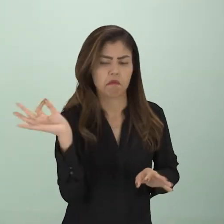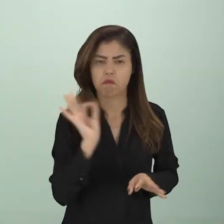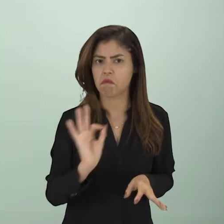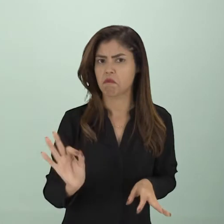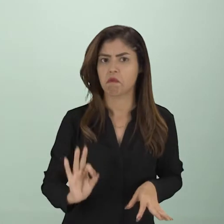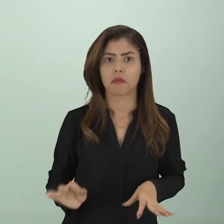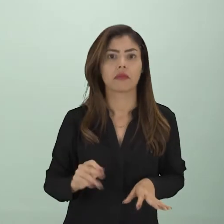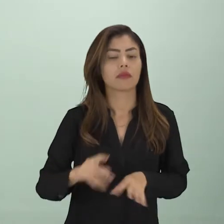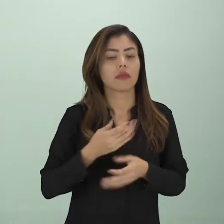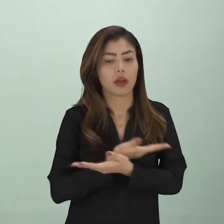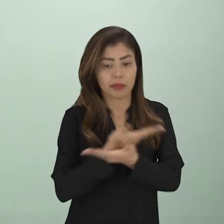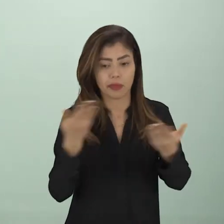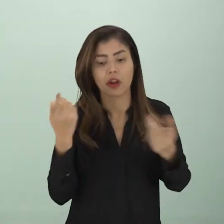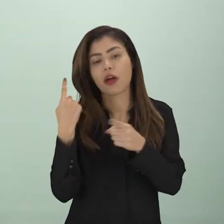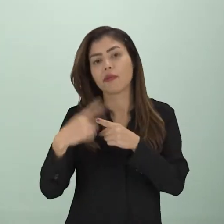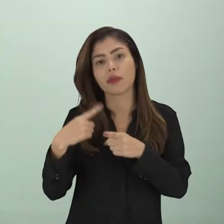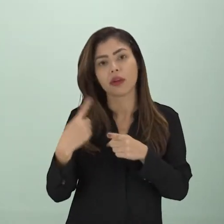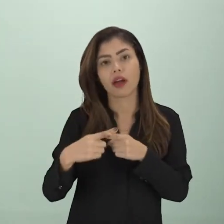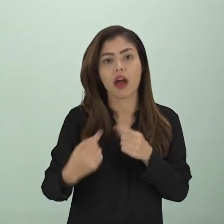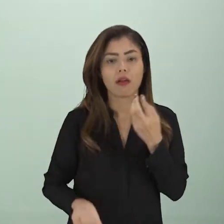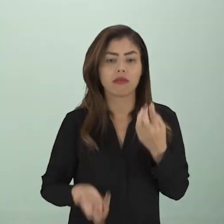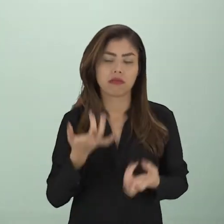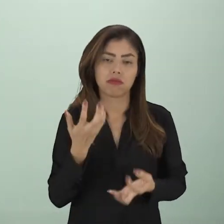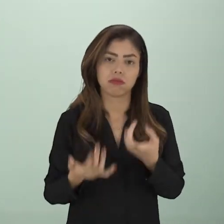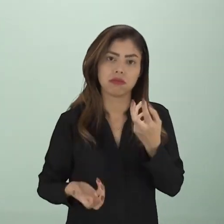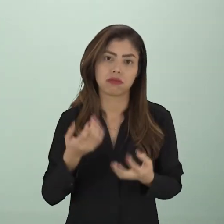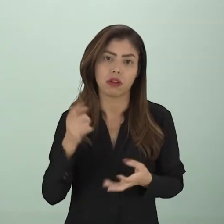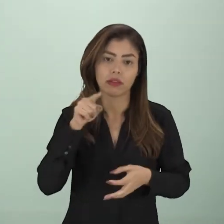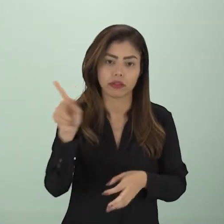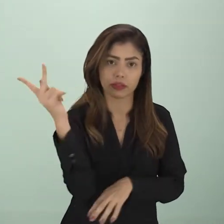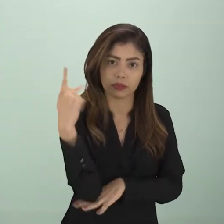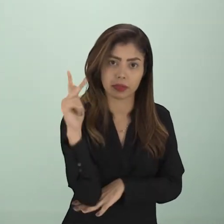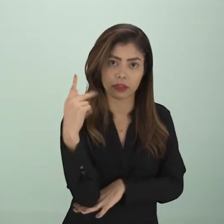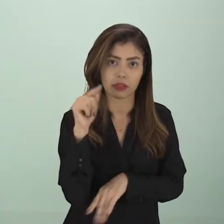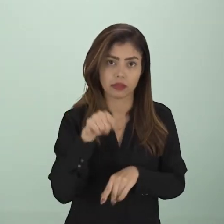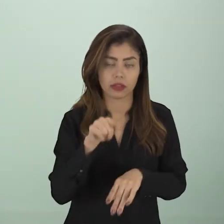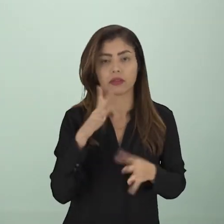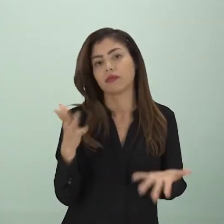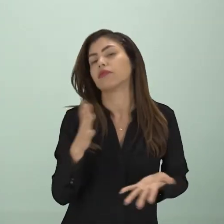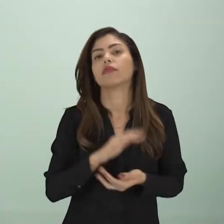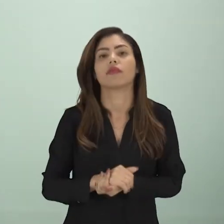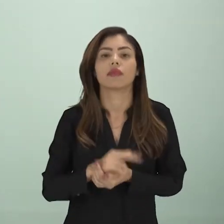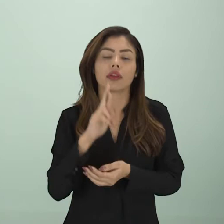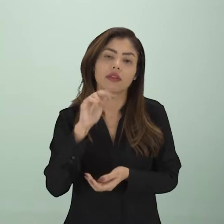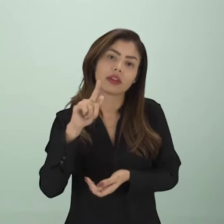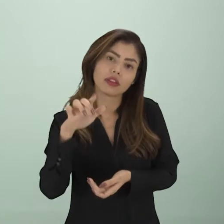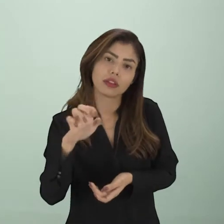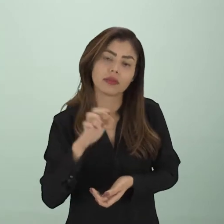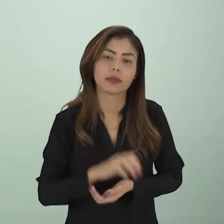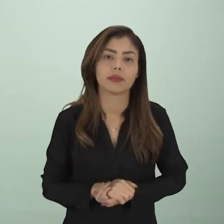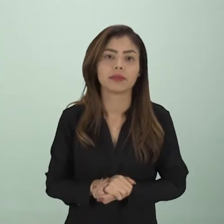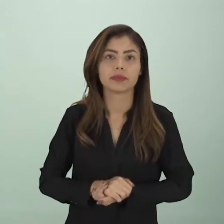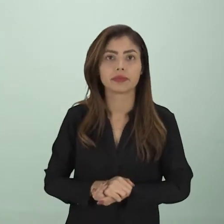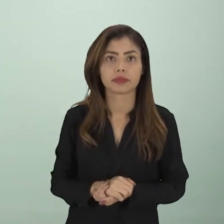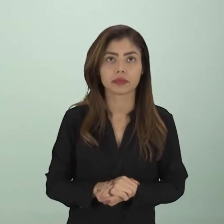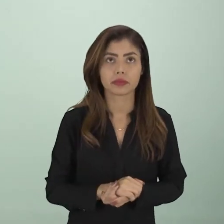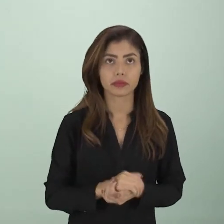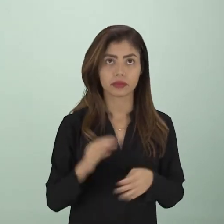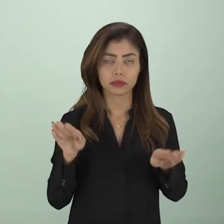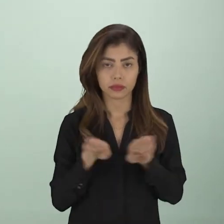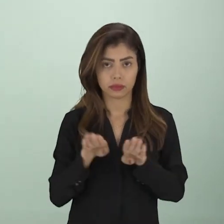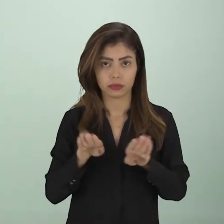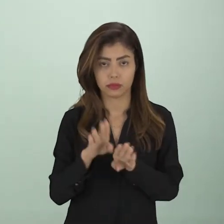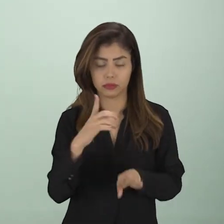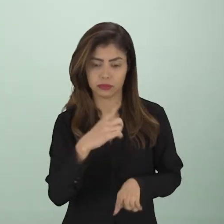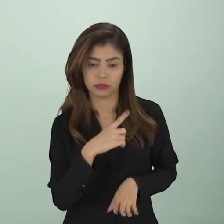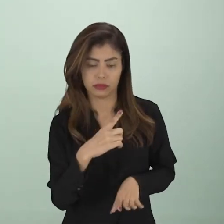pelo grande público porque foram queimadas nesse período, né, do regime nazista. E há também